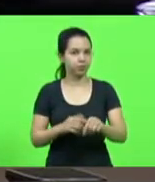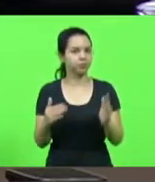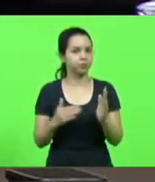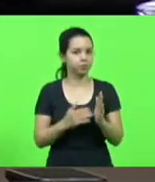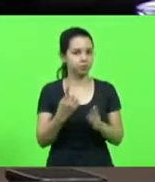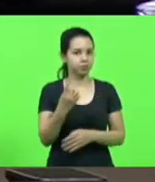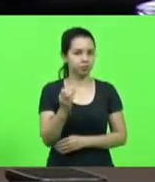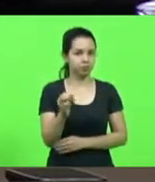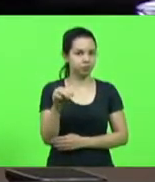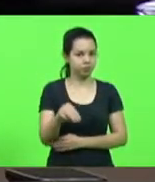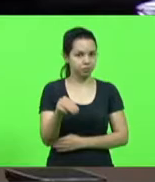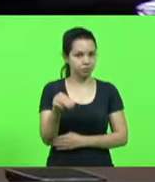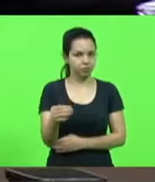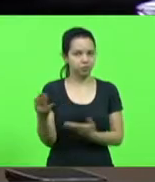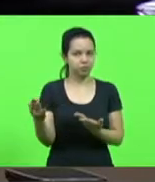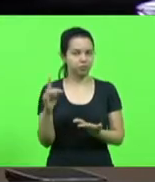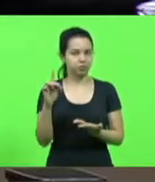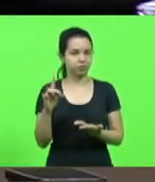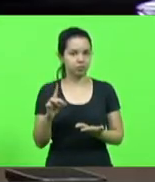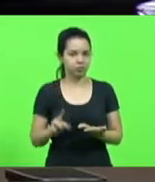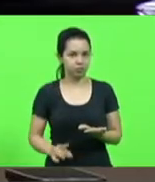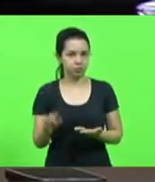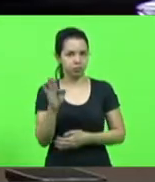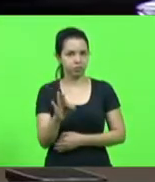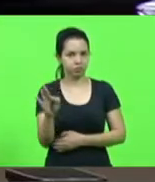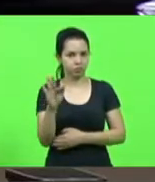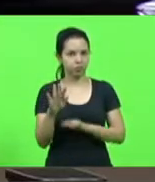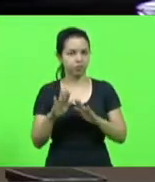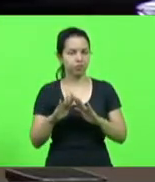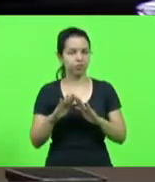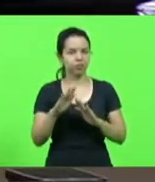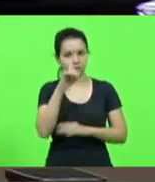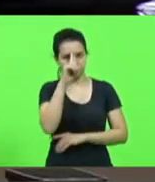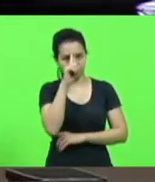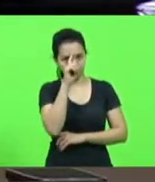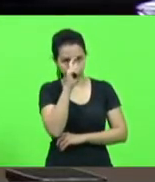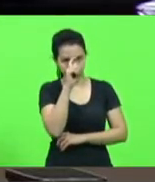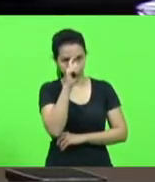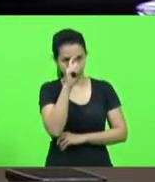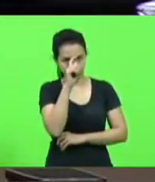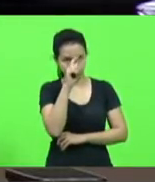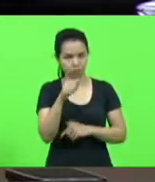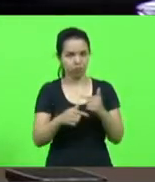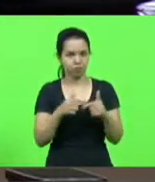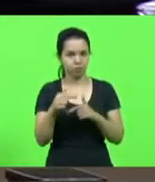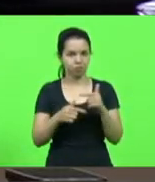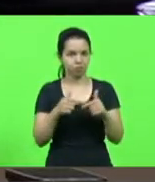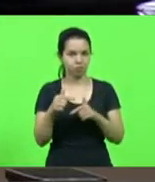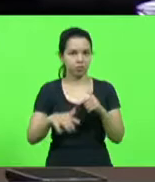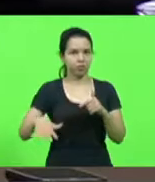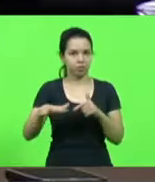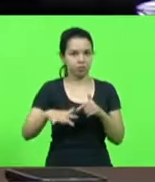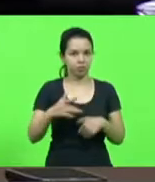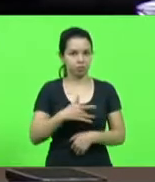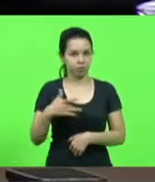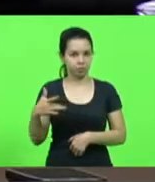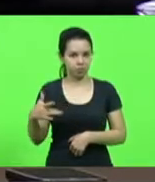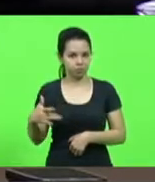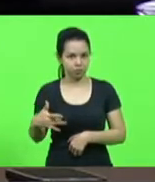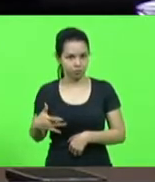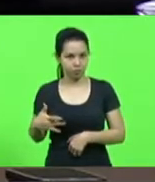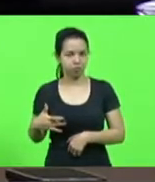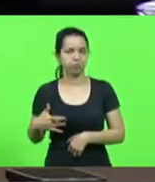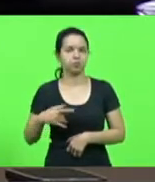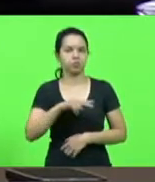da Federação dos Hospitais e Estabelecimentos de Serviços de Saúde do Estado de Santa Catarina, Gilvani Nascimento, fizesse uso da palavra para